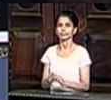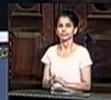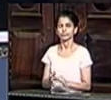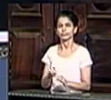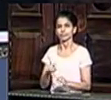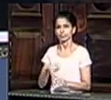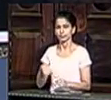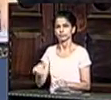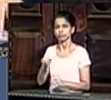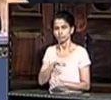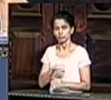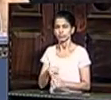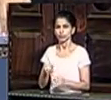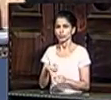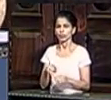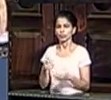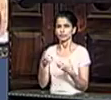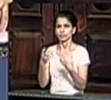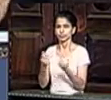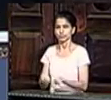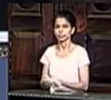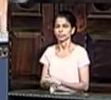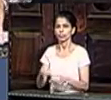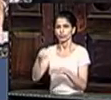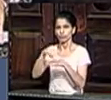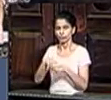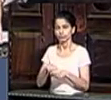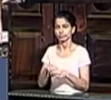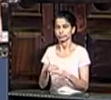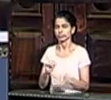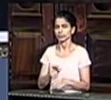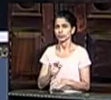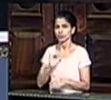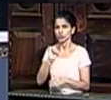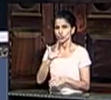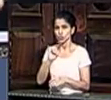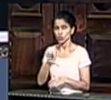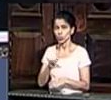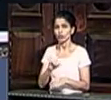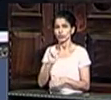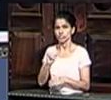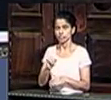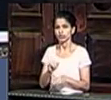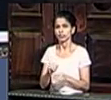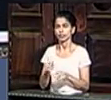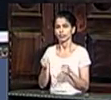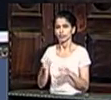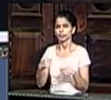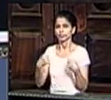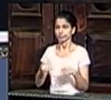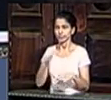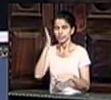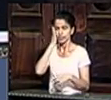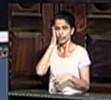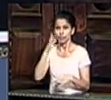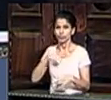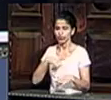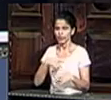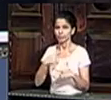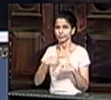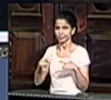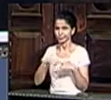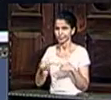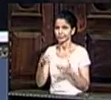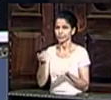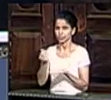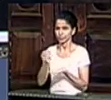nosso mandato vai aceitar votar favoravelmente este projecto repito a crise de receita a maior